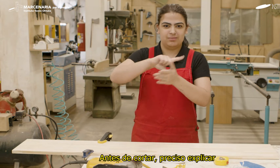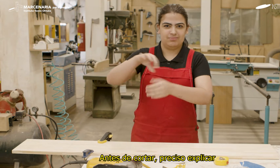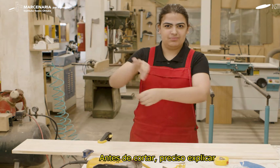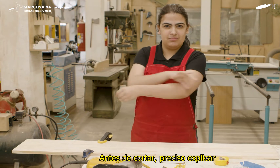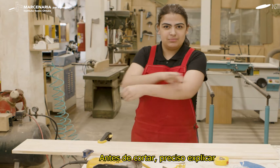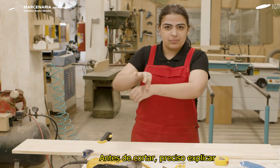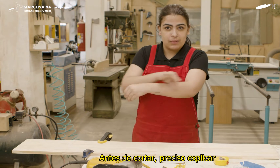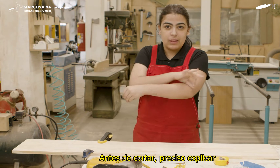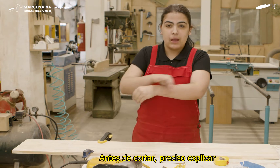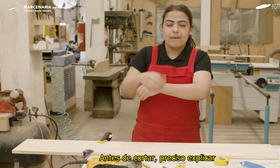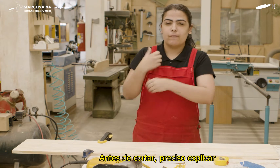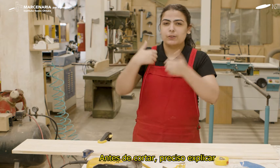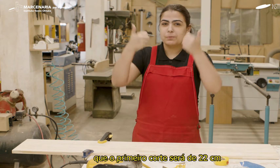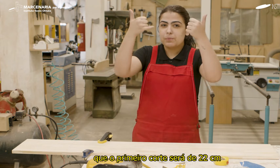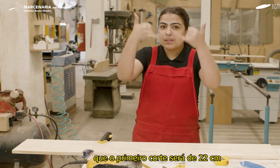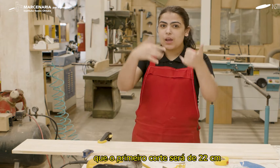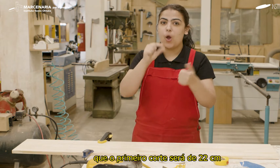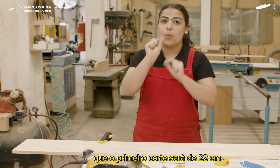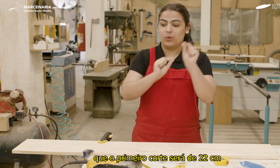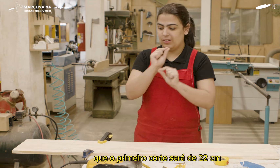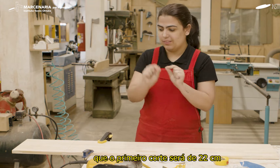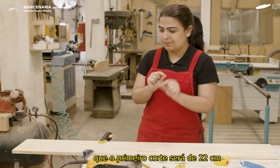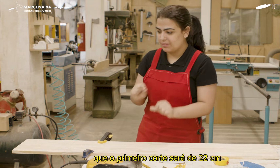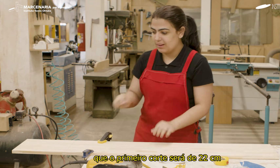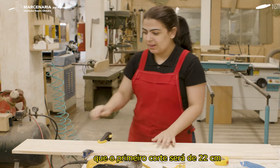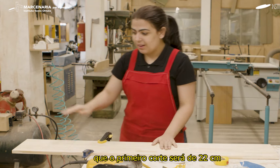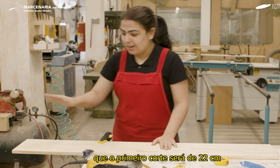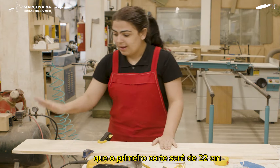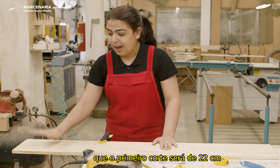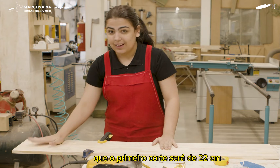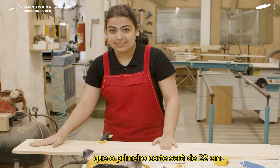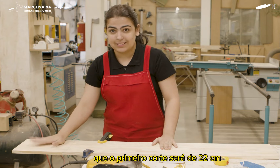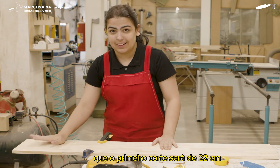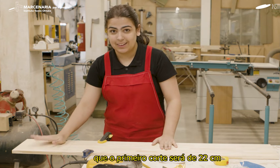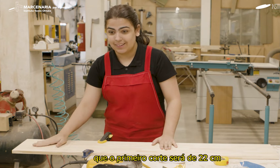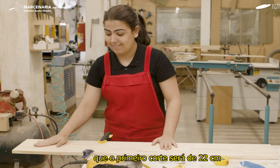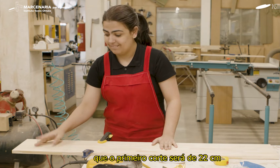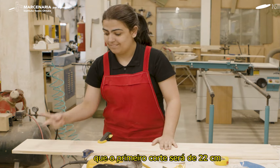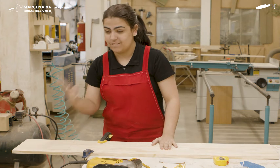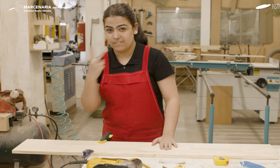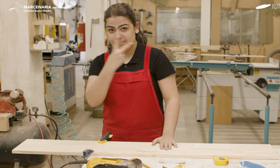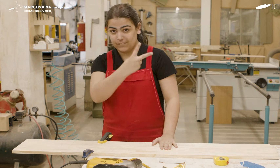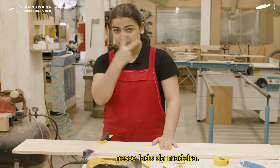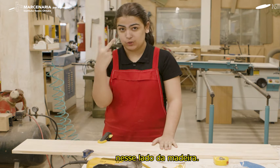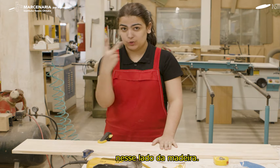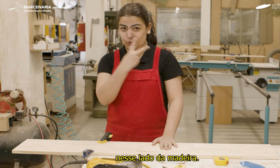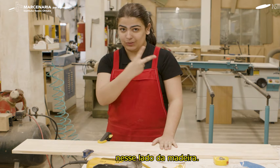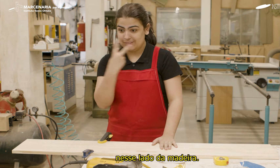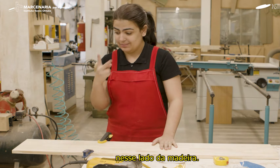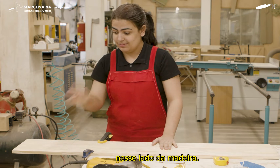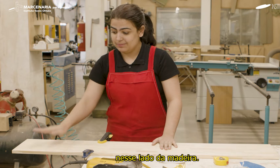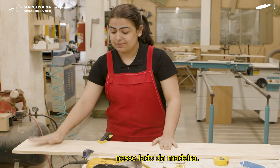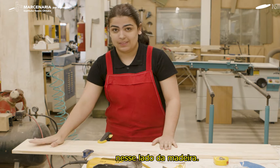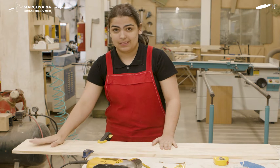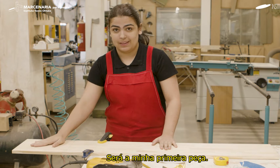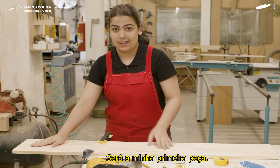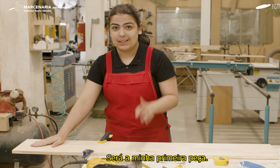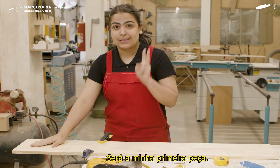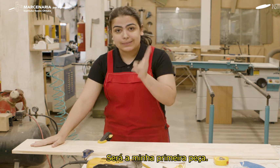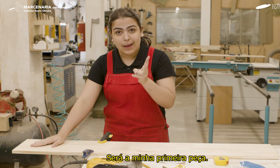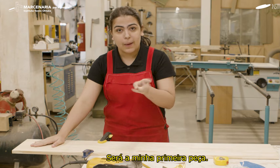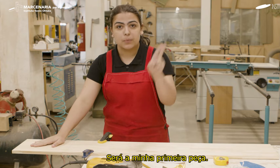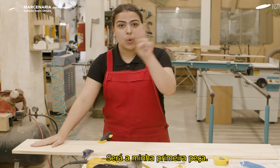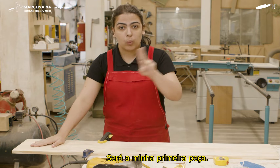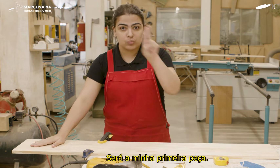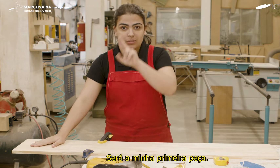Antes de cortar, preciso explicar que o primeiro corte será de 22 centímetros. Desse lado da madeira. Será